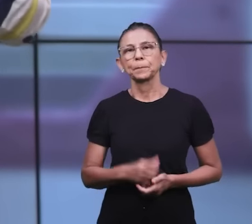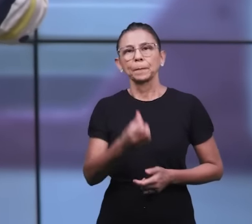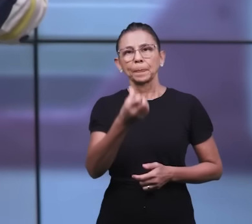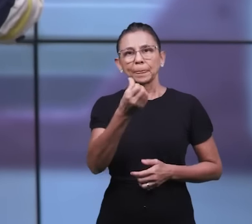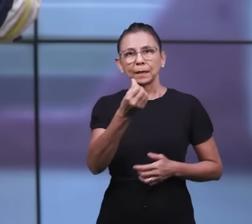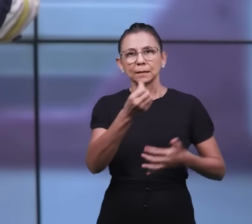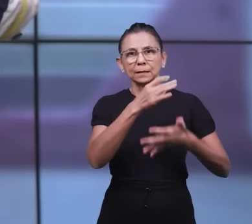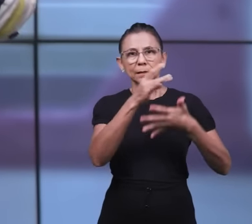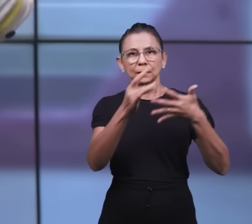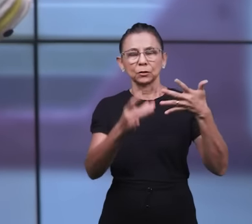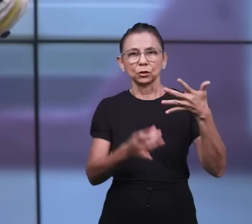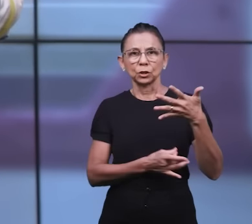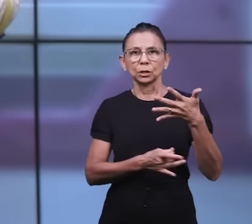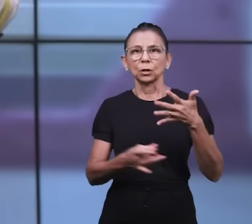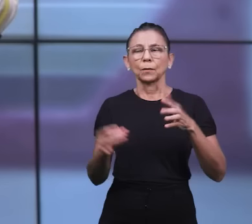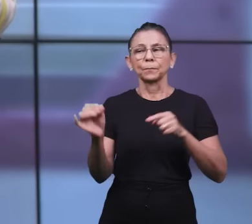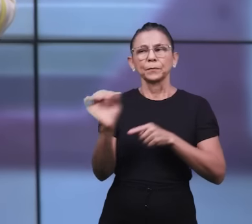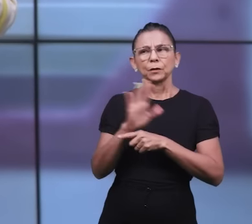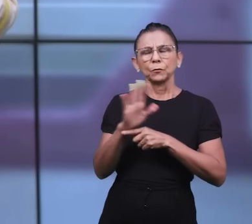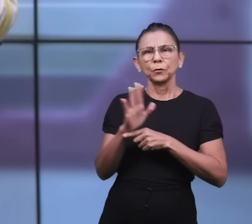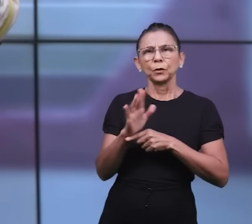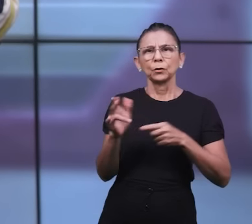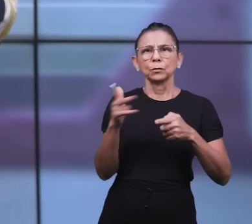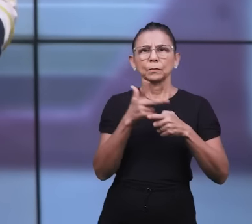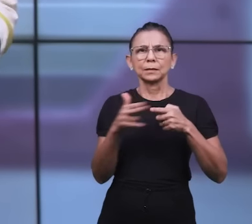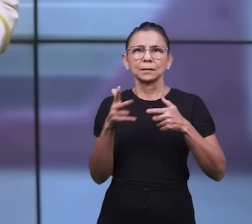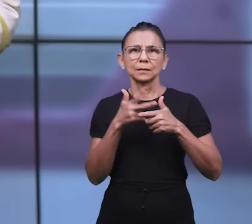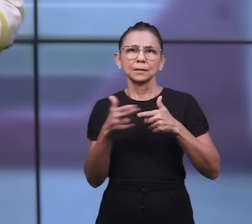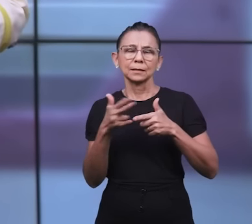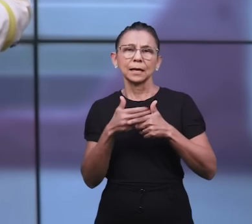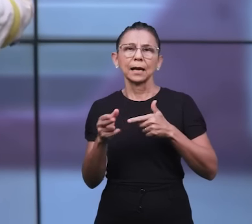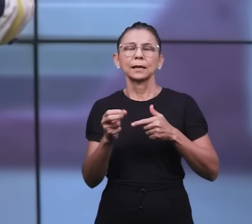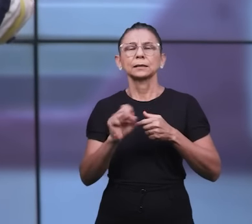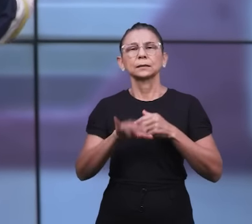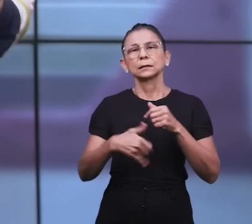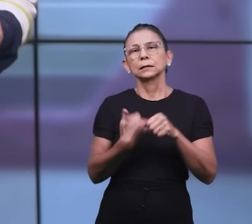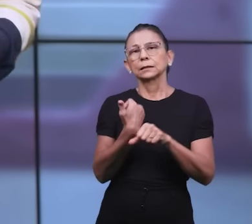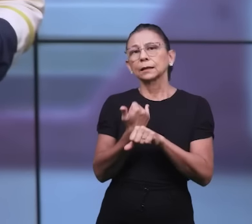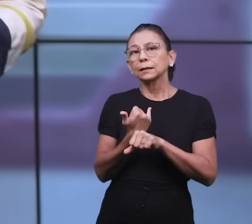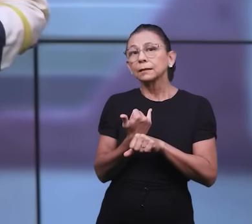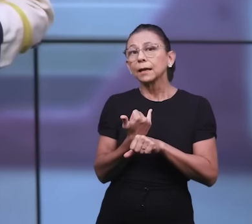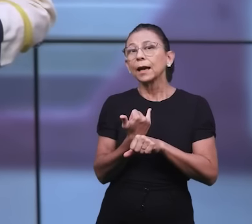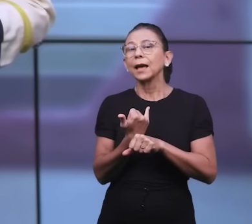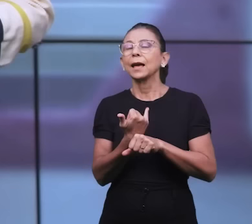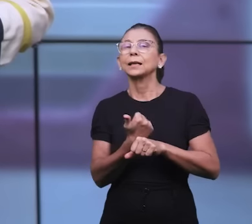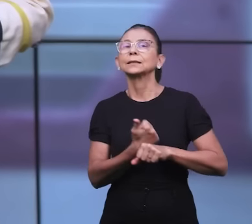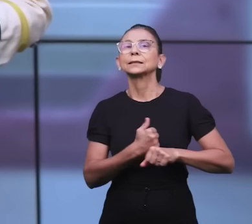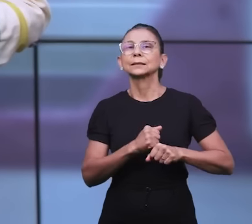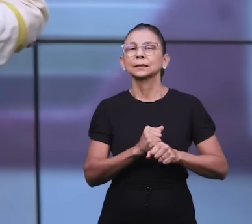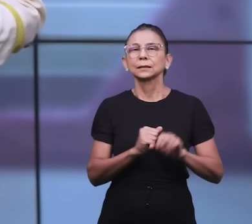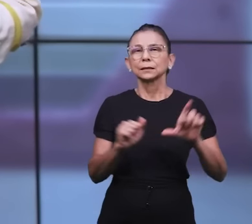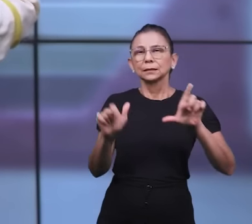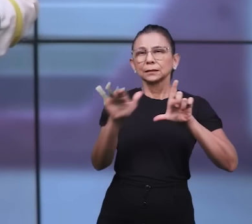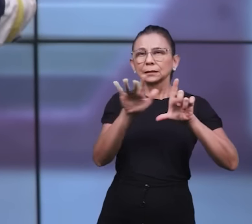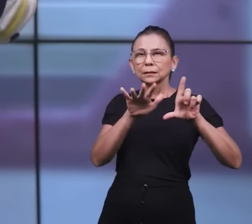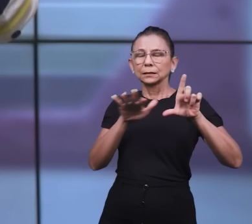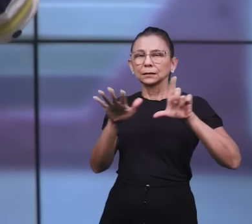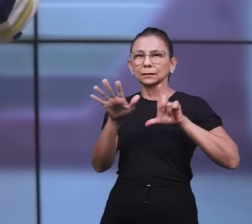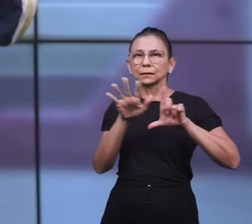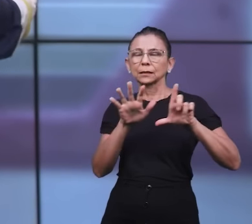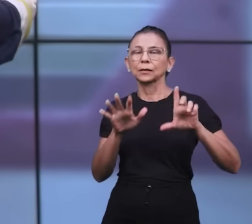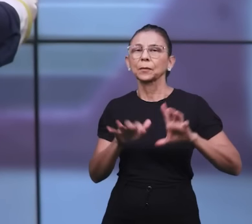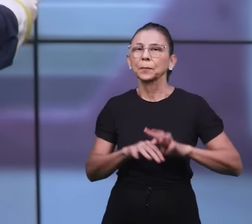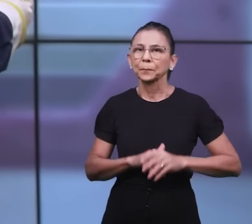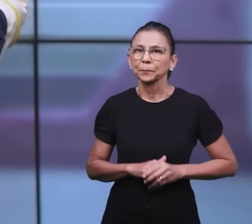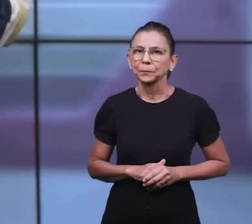com ele avalie se os filmes desenhos séries jogos canais redes sociais influenciadores digitais e